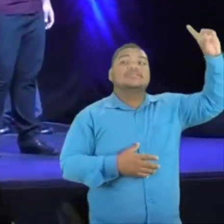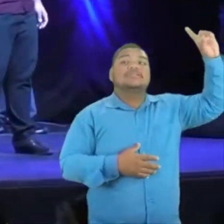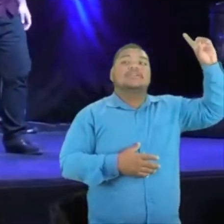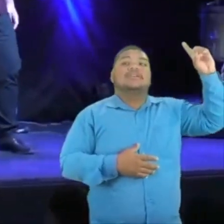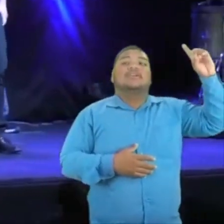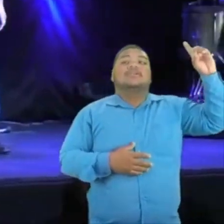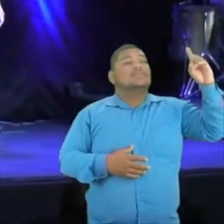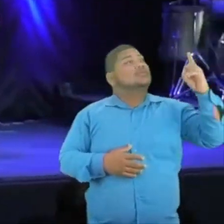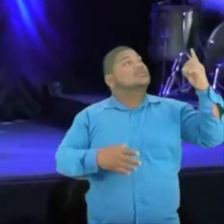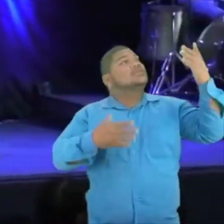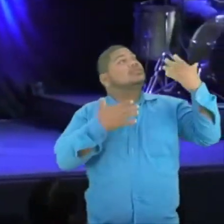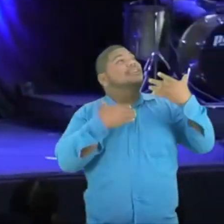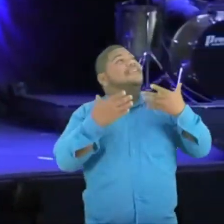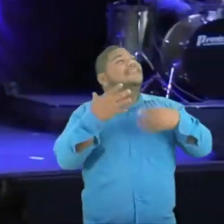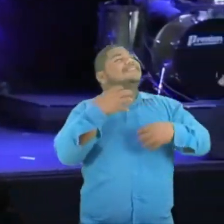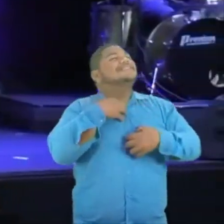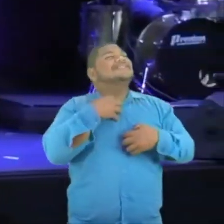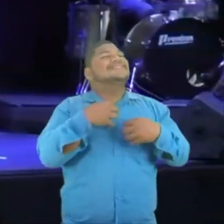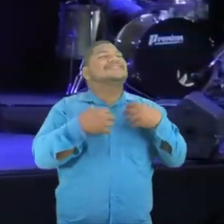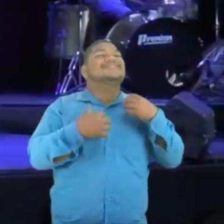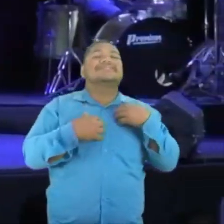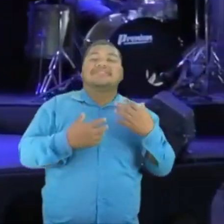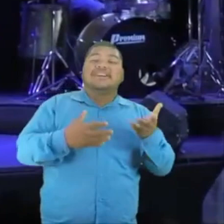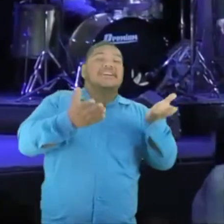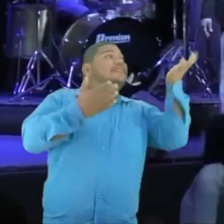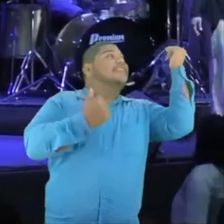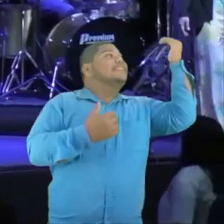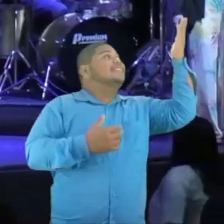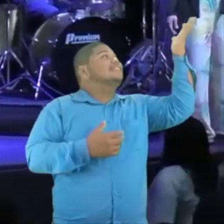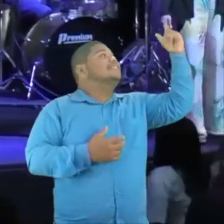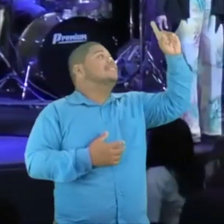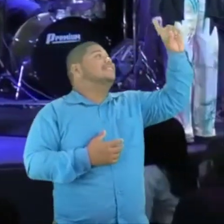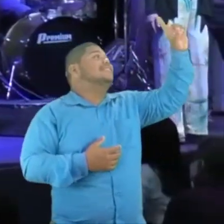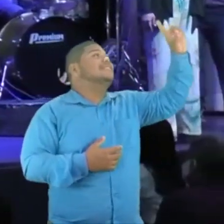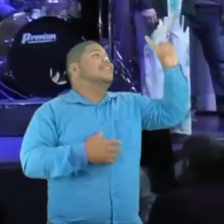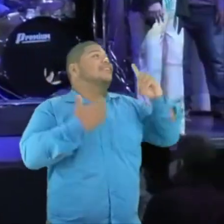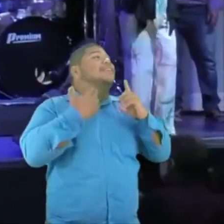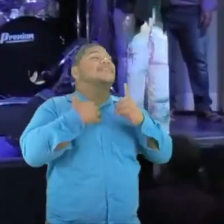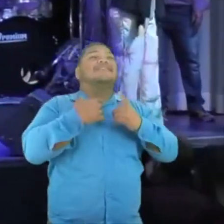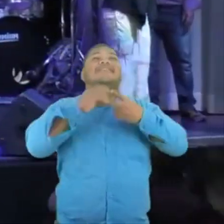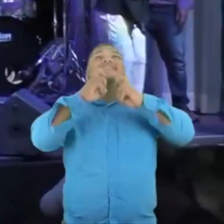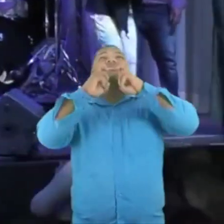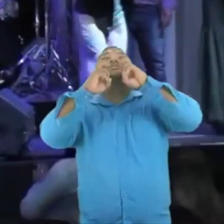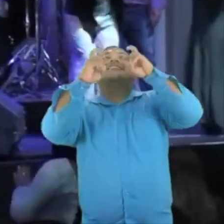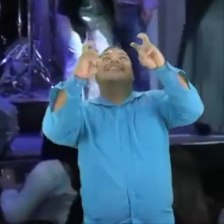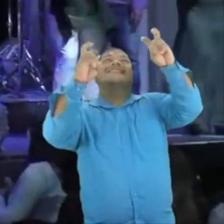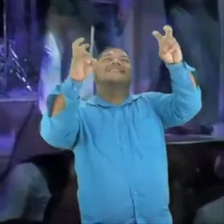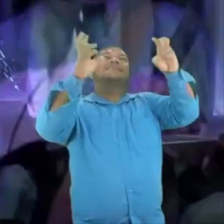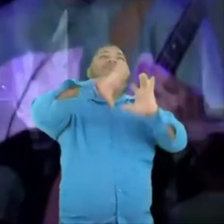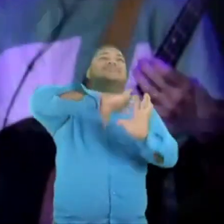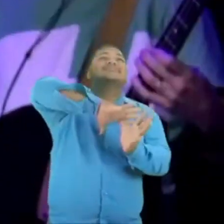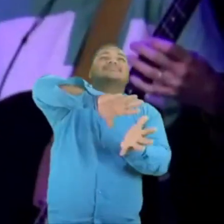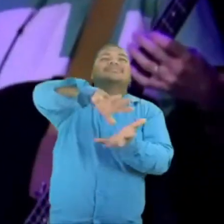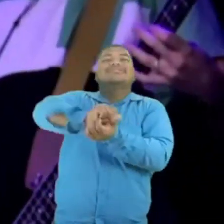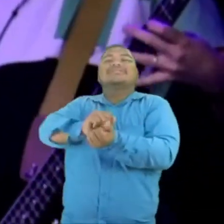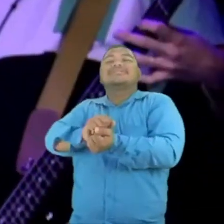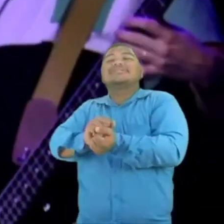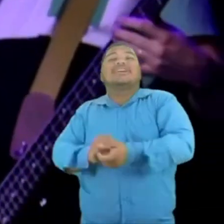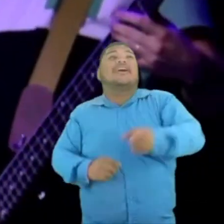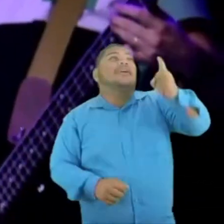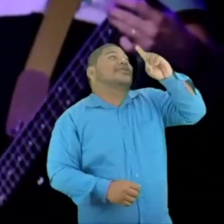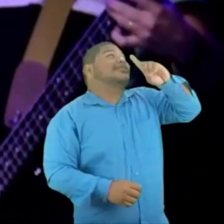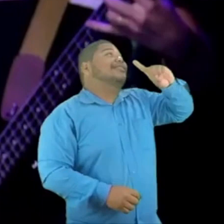Salvador. Tudo que eu sou vem de Ti. Eu vou gritar ao